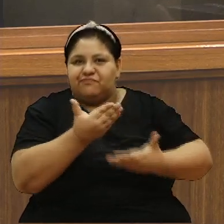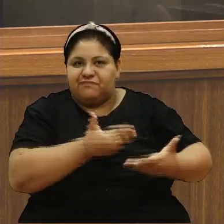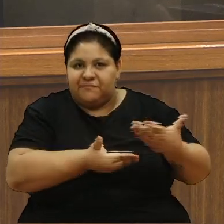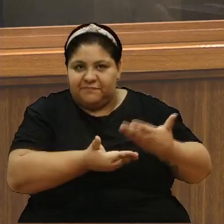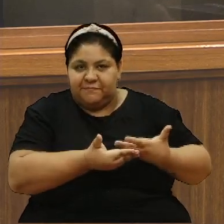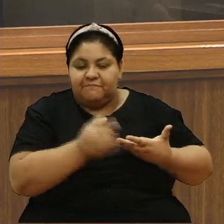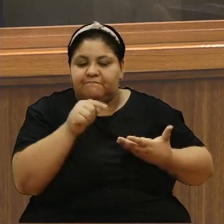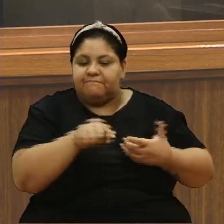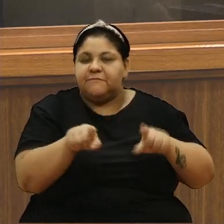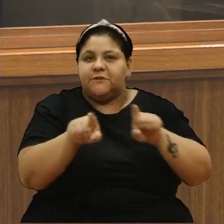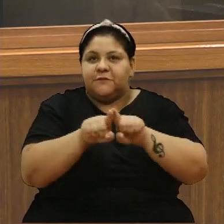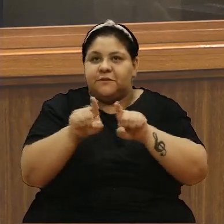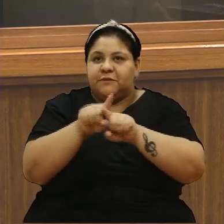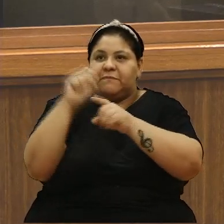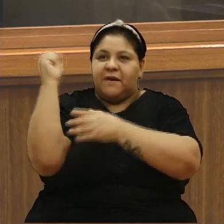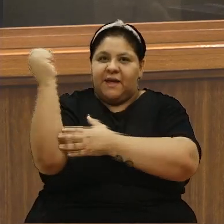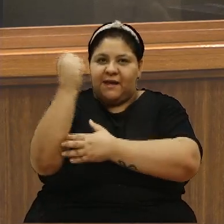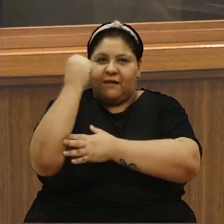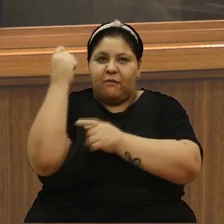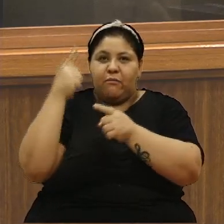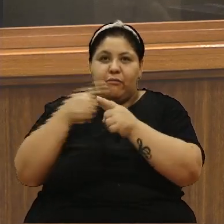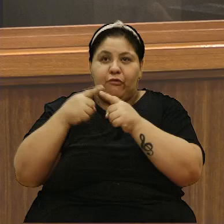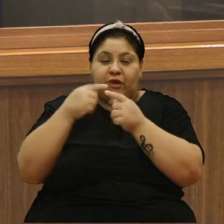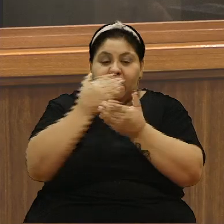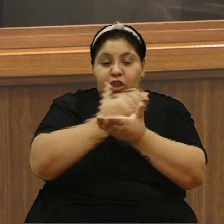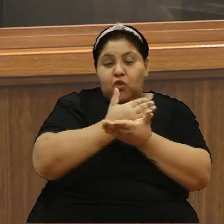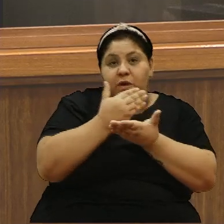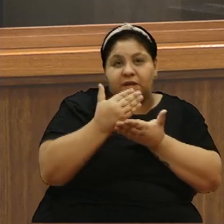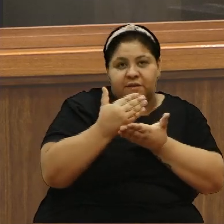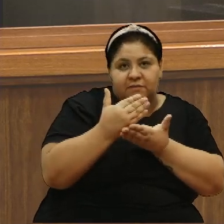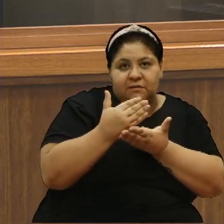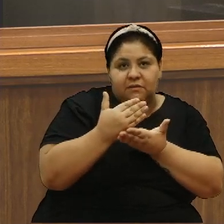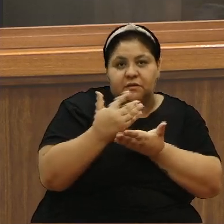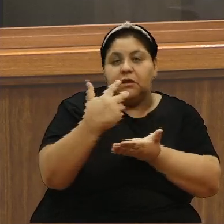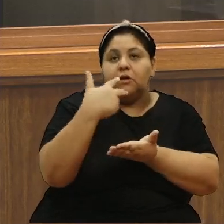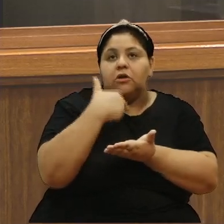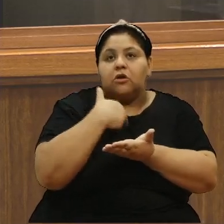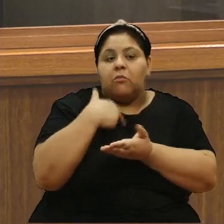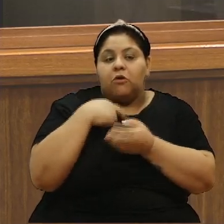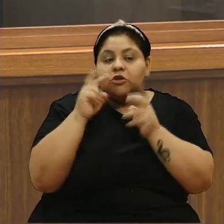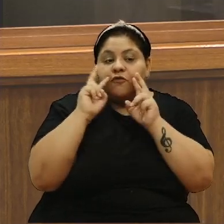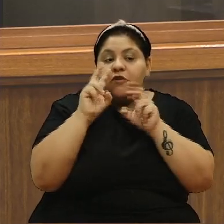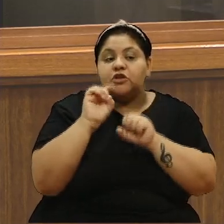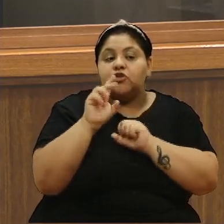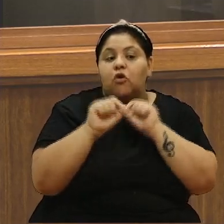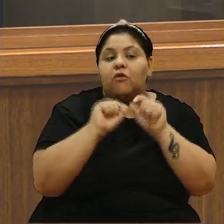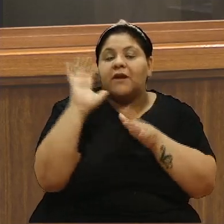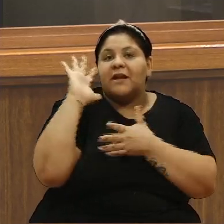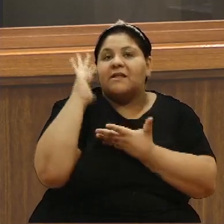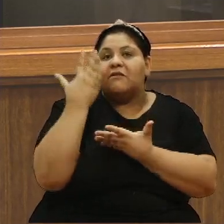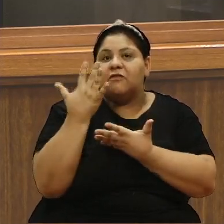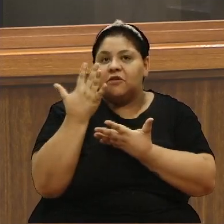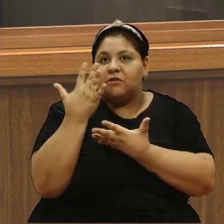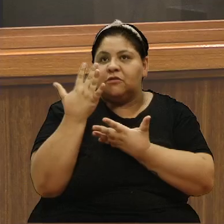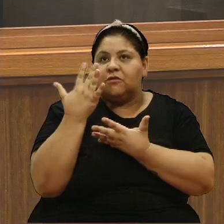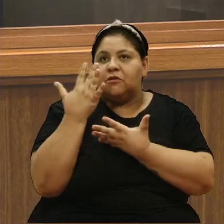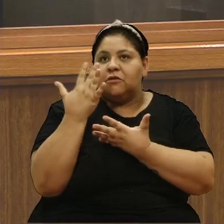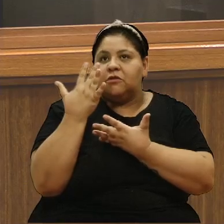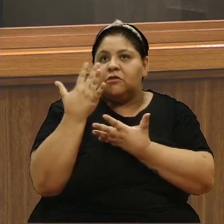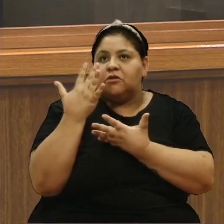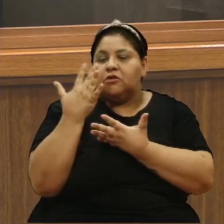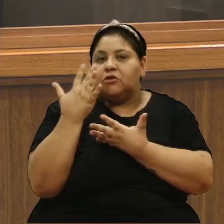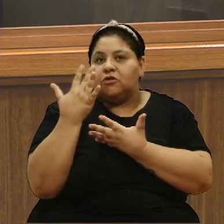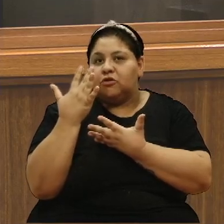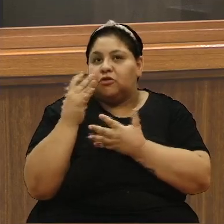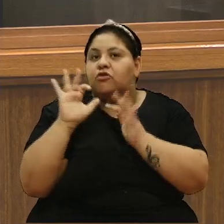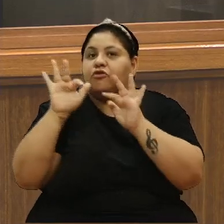isso também é grave, porque lá na ponta, depois, a gente não pode ver só o que acontece no fim de um ciclo,